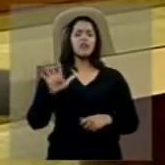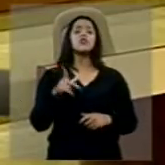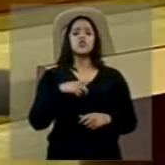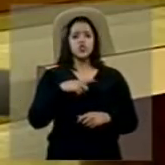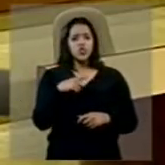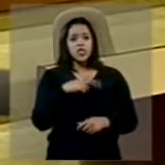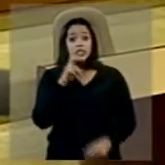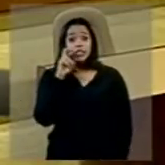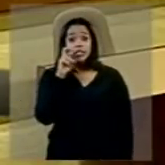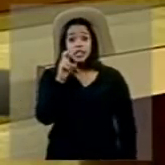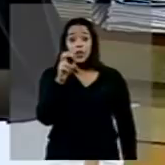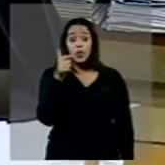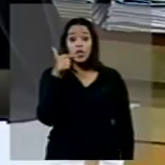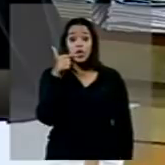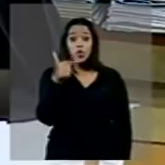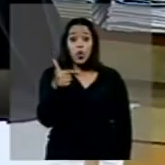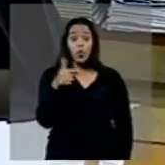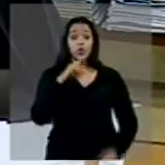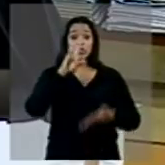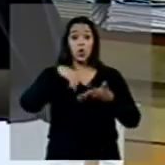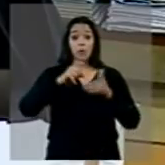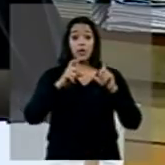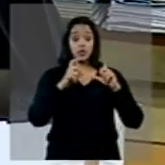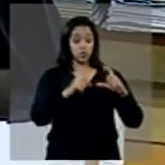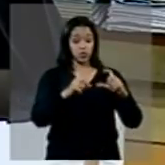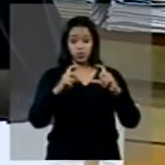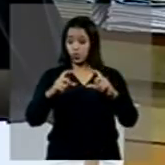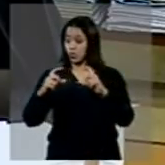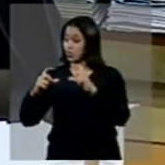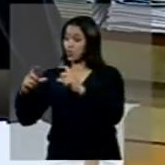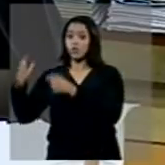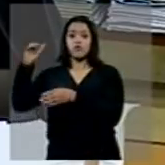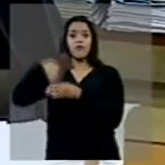tinha 52 títulos, doutora Raquel.